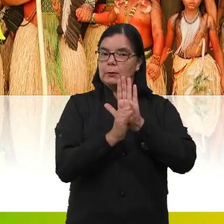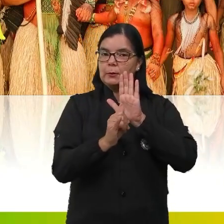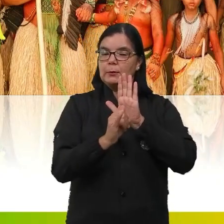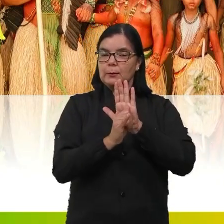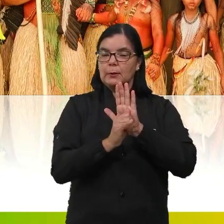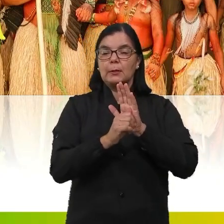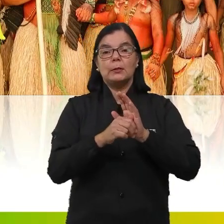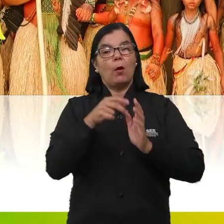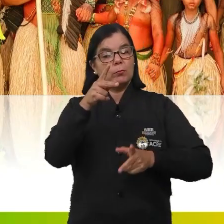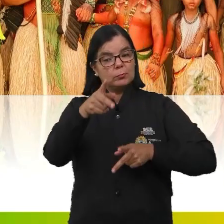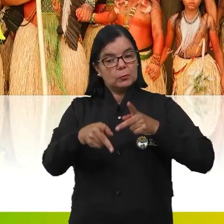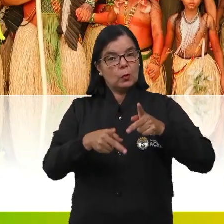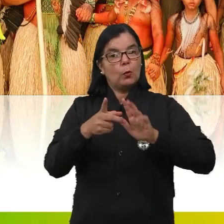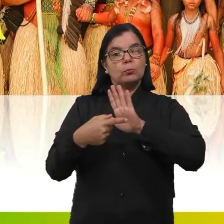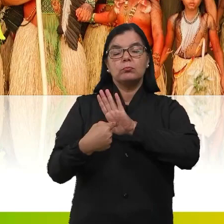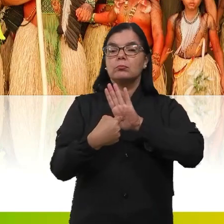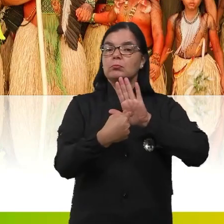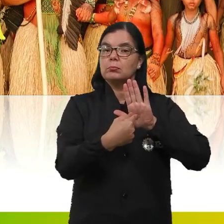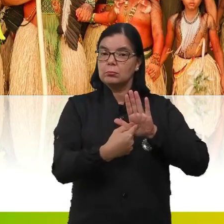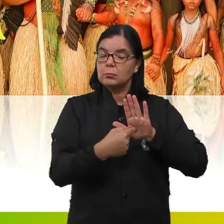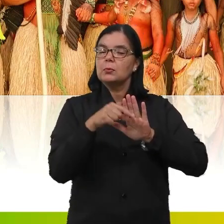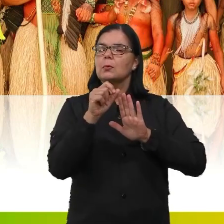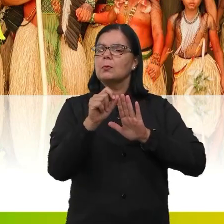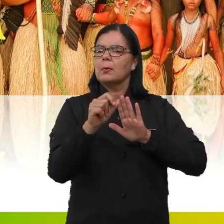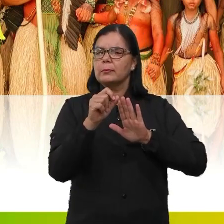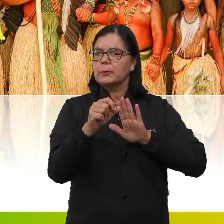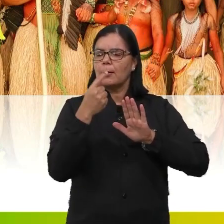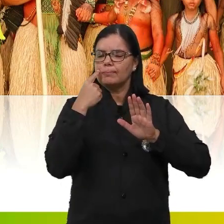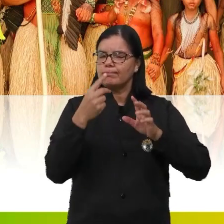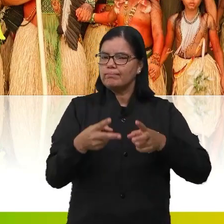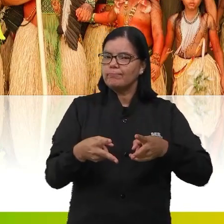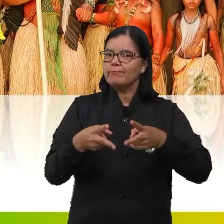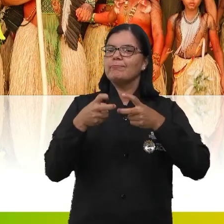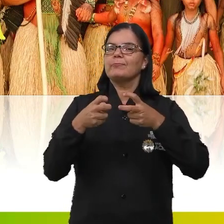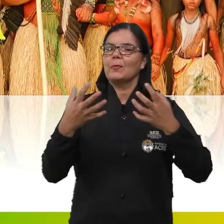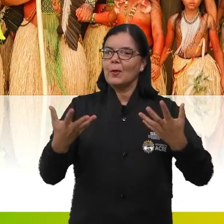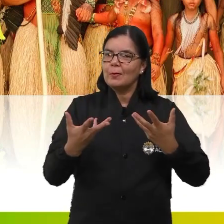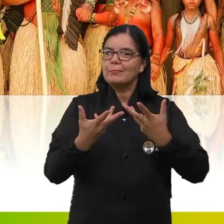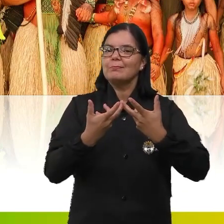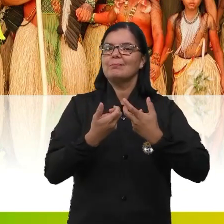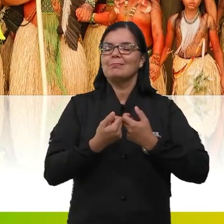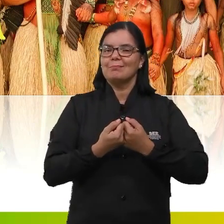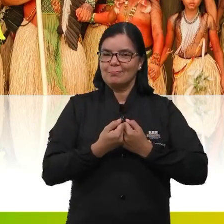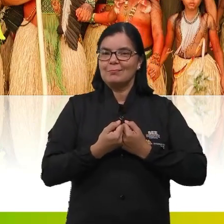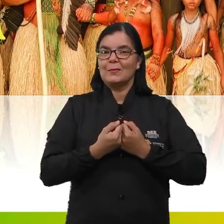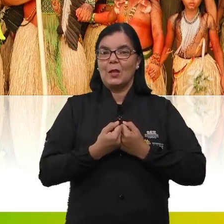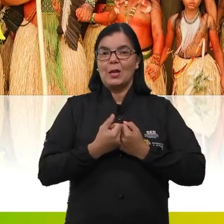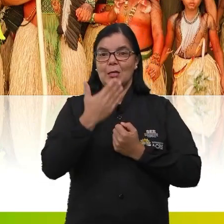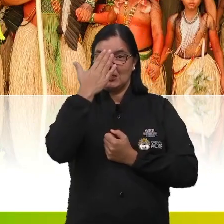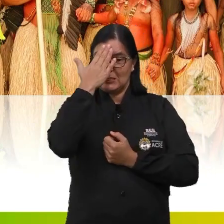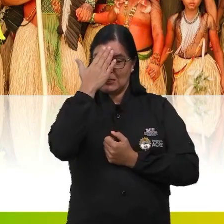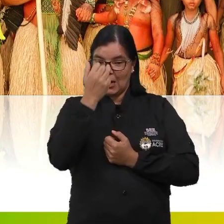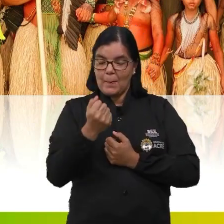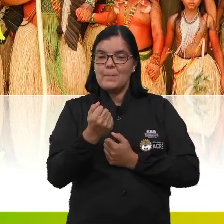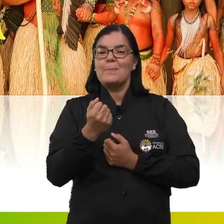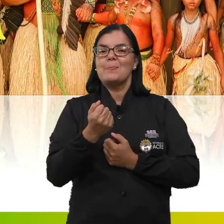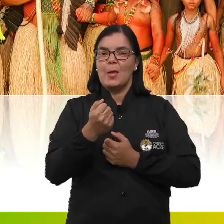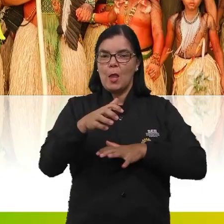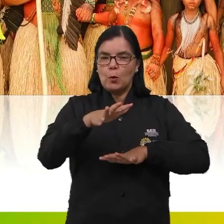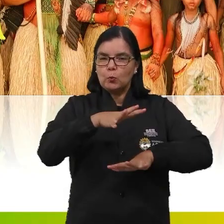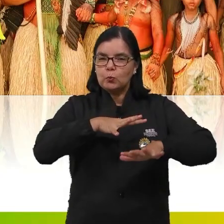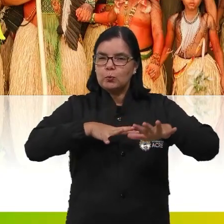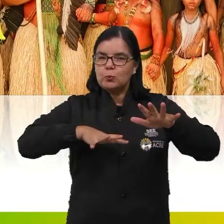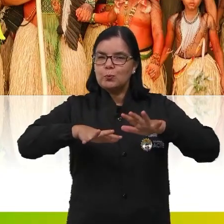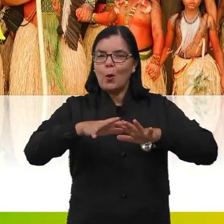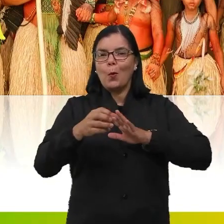esses povos demonstram uma notável capacidade de integrar saberes ancestrais com